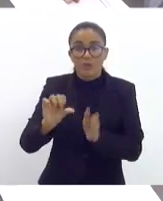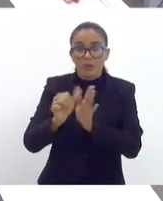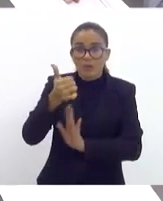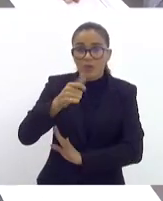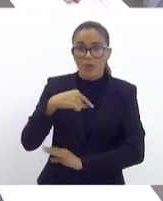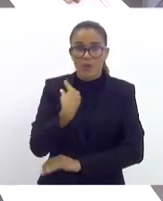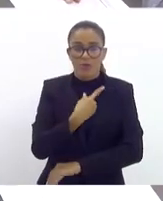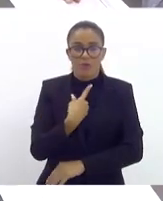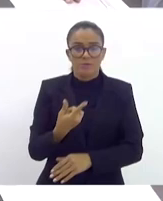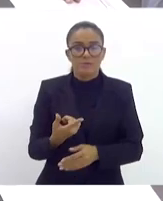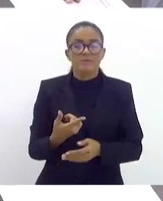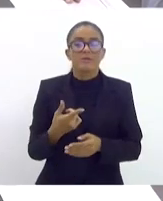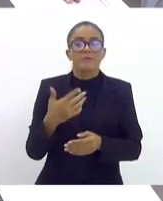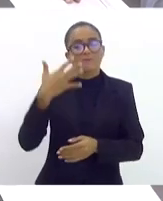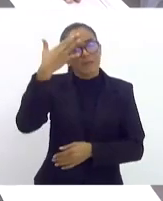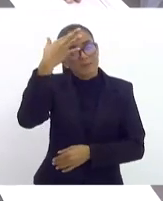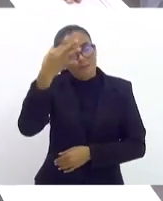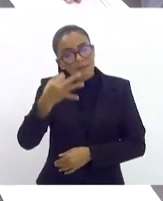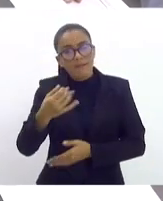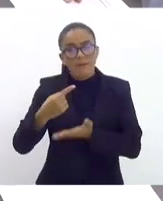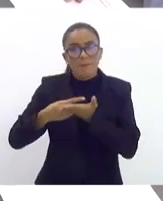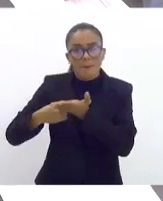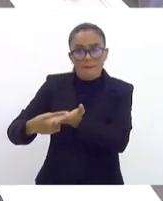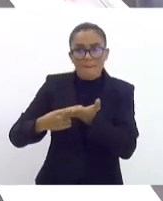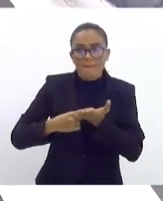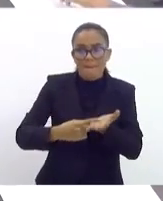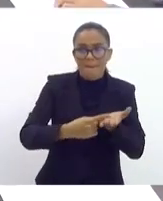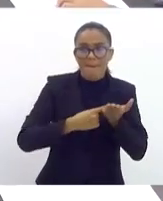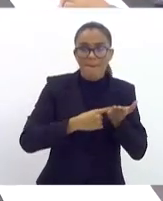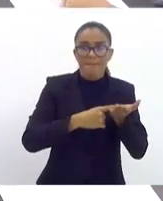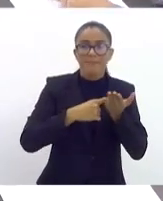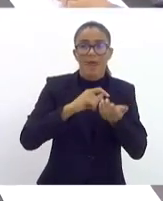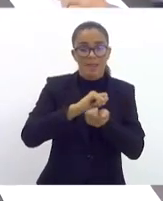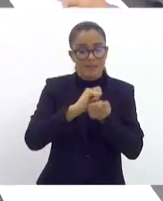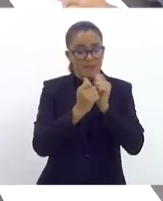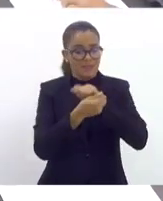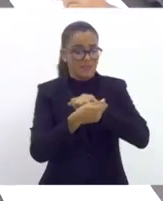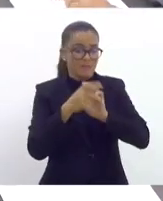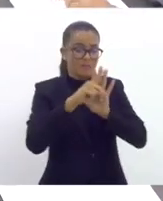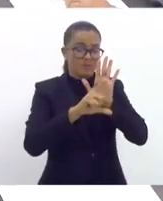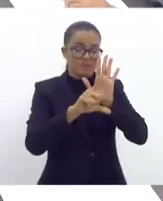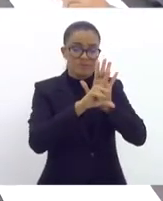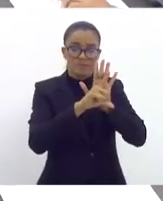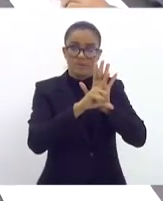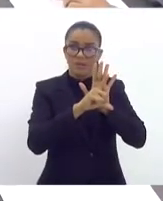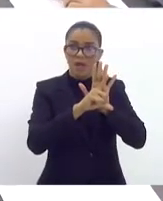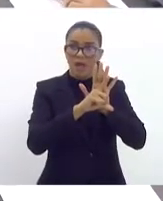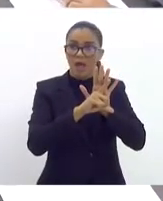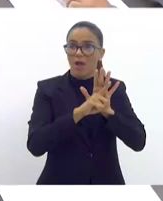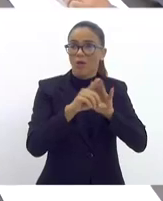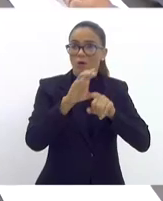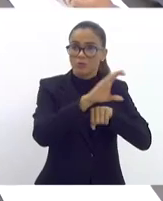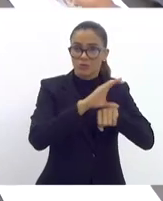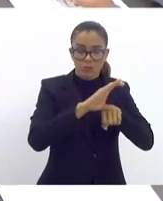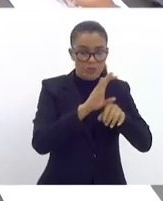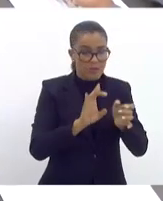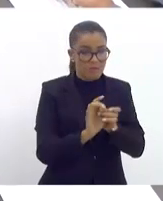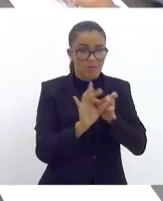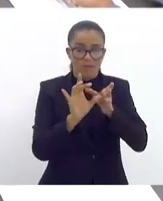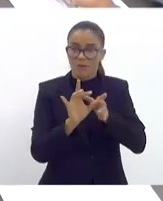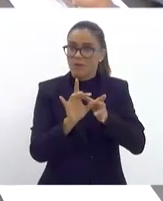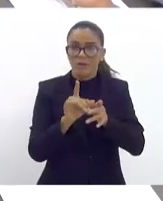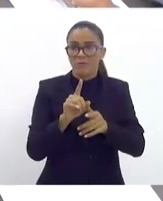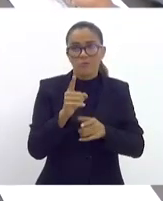caminhamos aqui para o entendimento que a mera transformação de projeto autor inconstitucional e autorizativo num super inconstitucionalidade